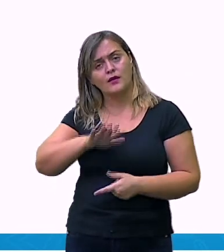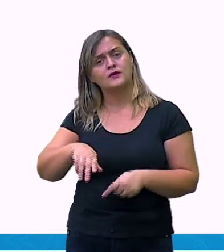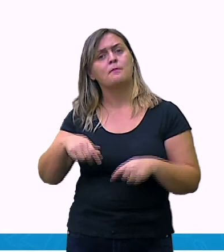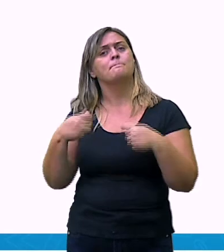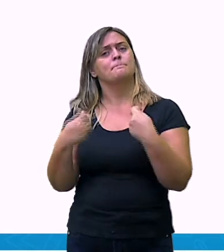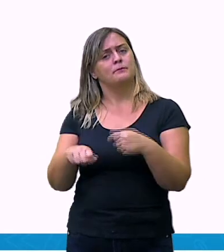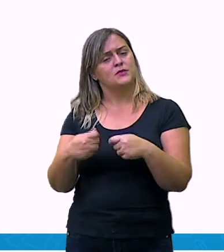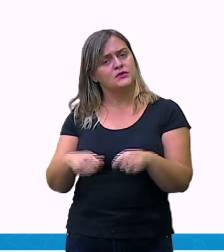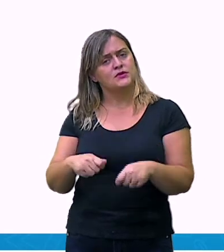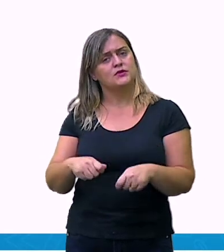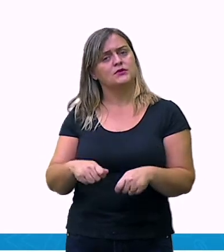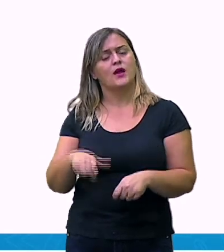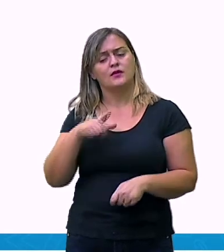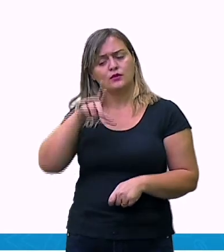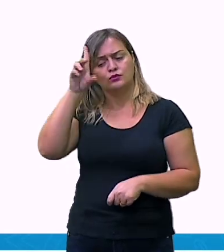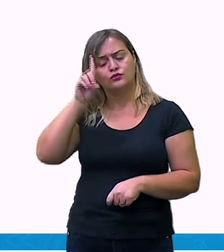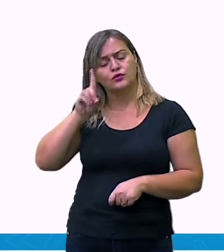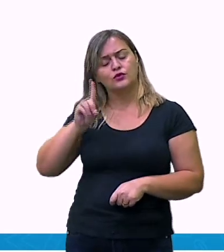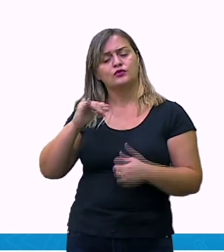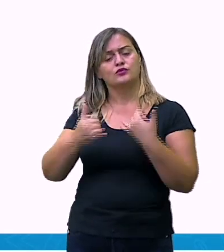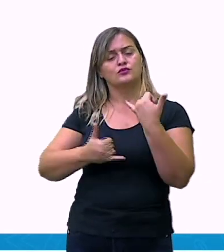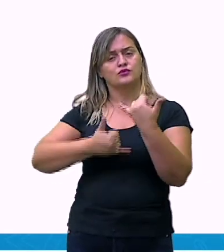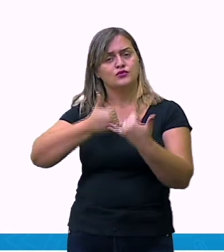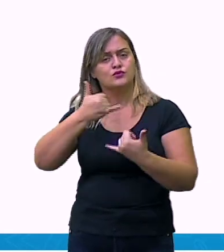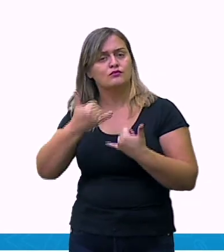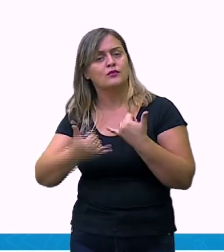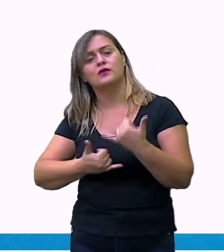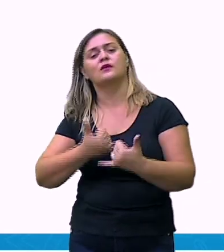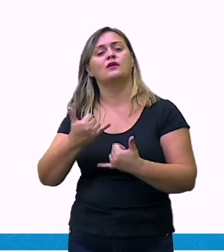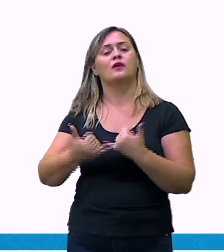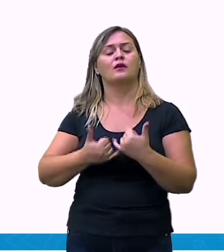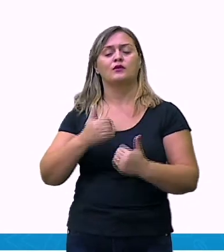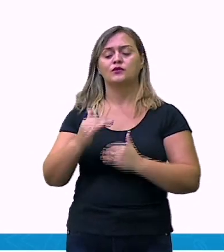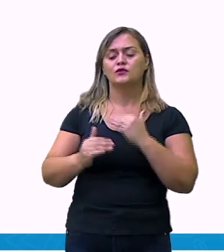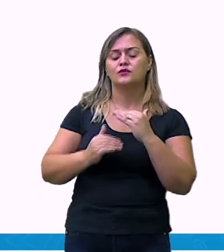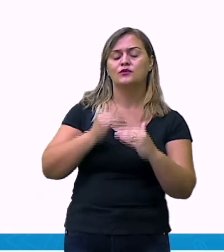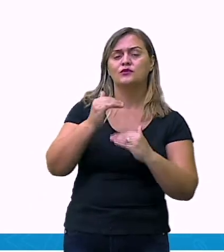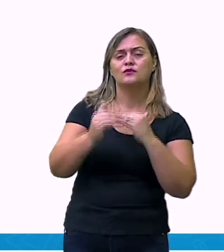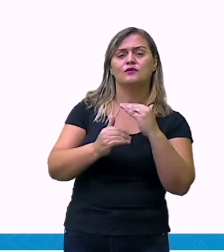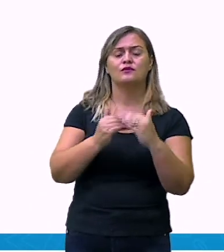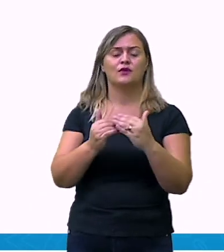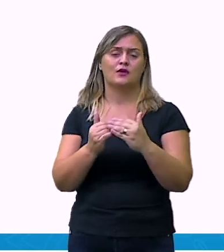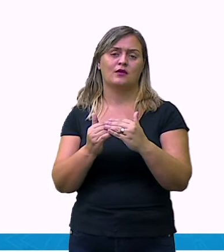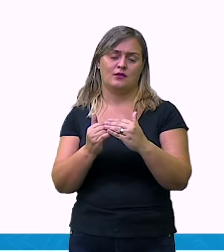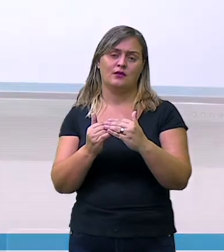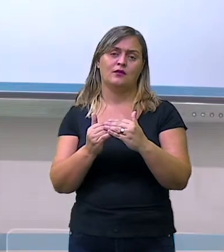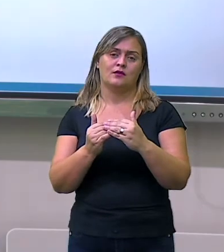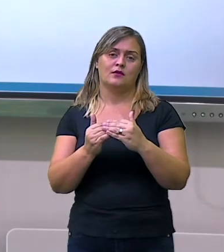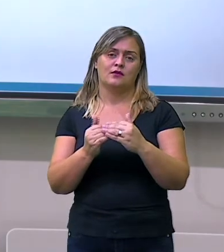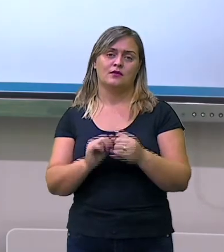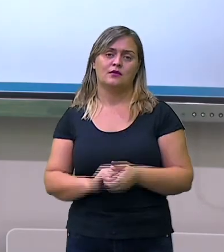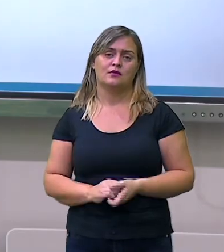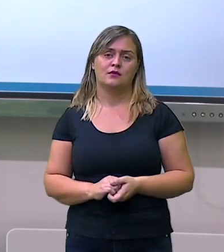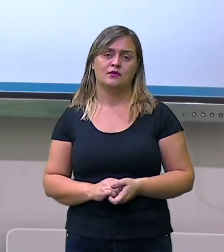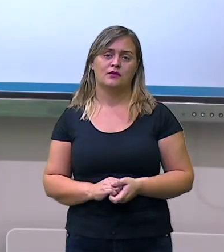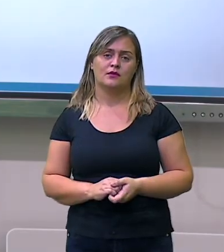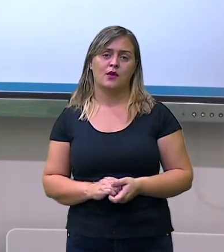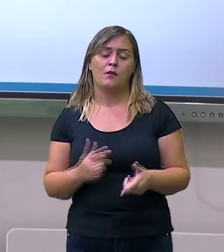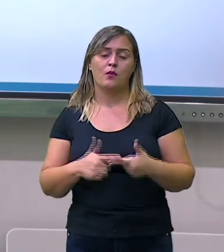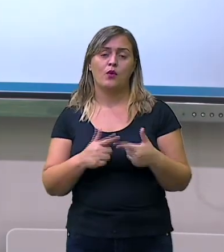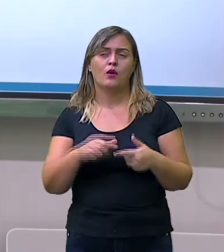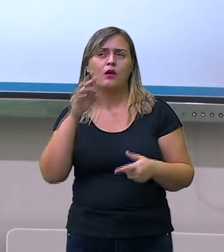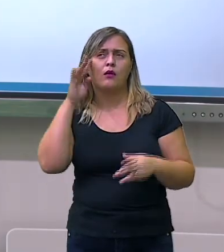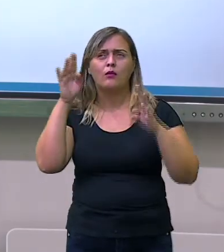quê? Ativar aqui a memória, os pensamentos, a imaginação. Ela ainda está em construção do